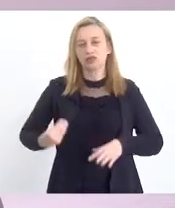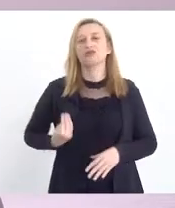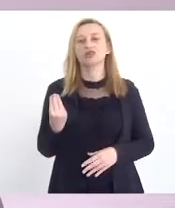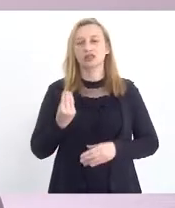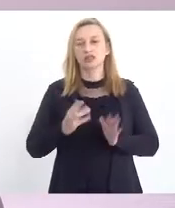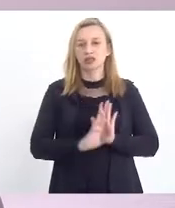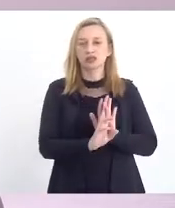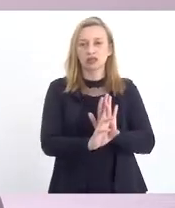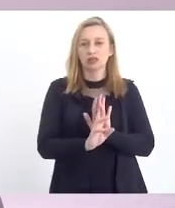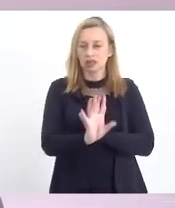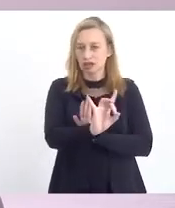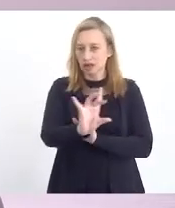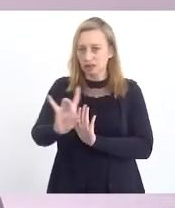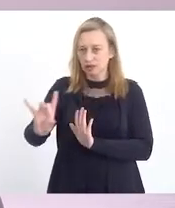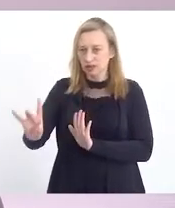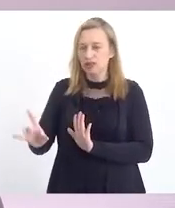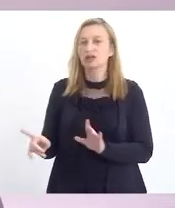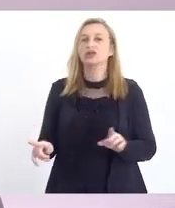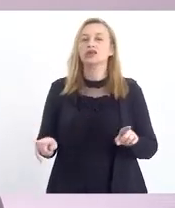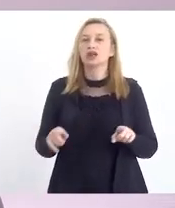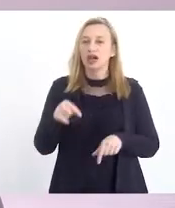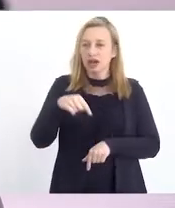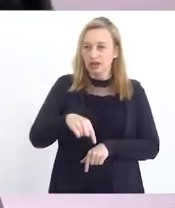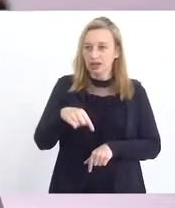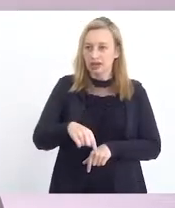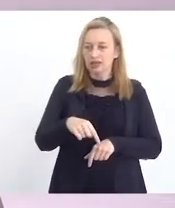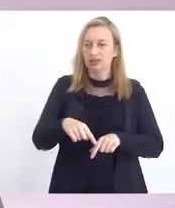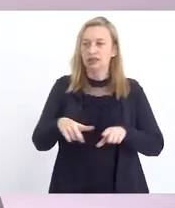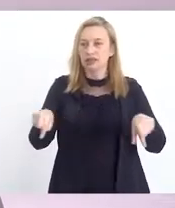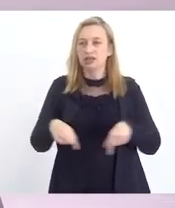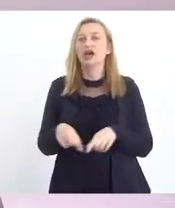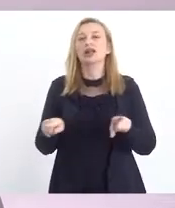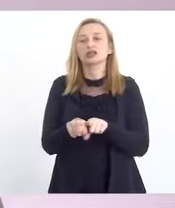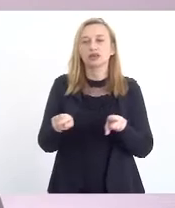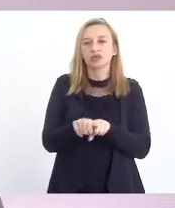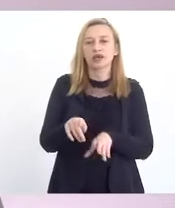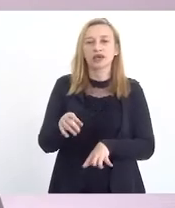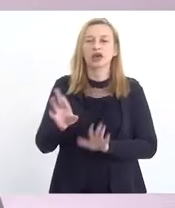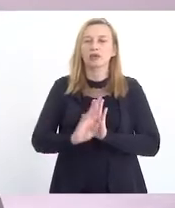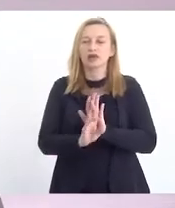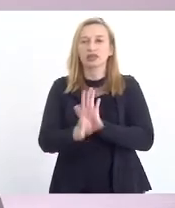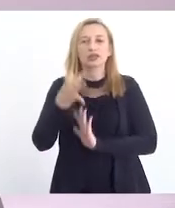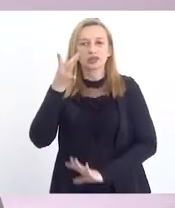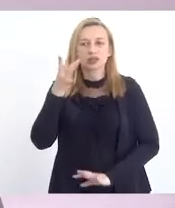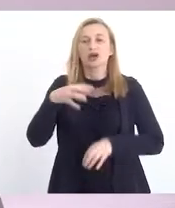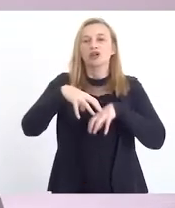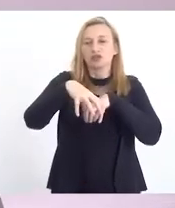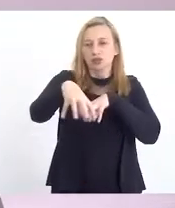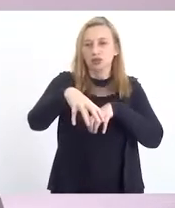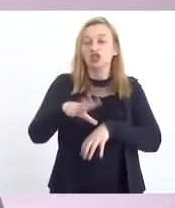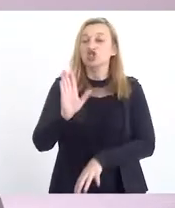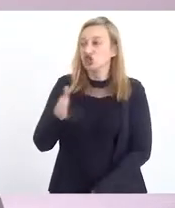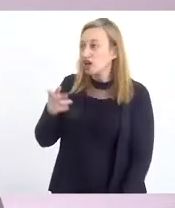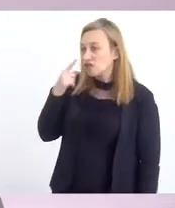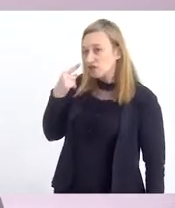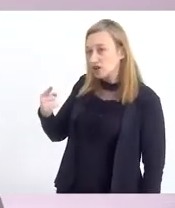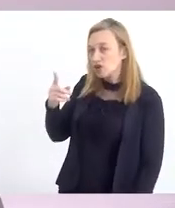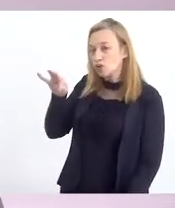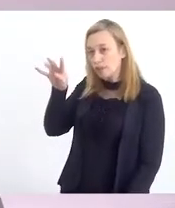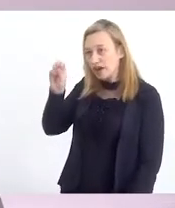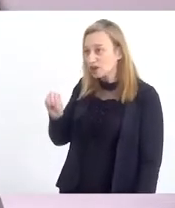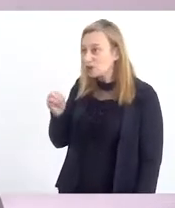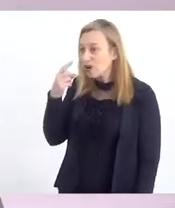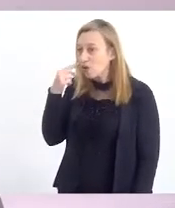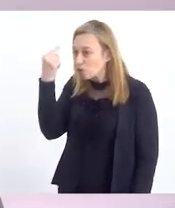cada representação, tanto aqui nesse plenário, nessa sala, quanto as representações virtuais. Já vejo o Humberto ali do Sintissama, estou vendo a carinha